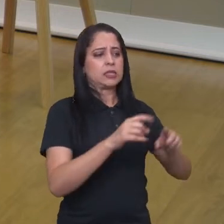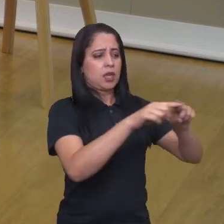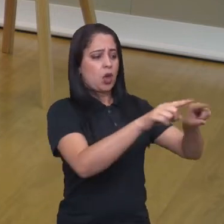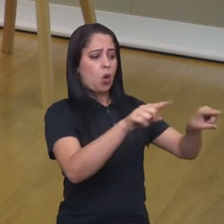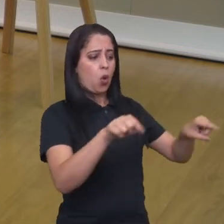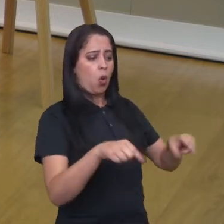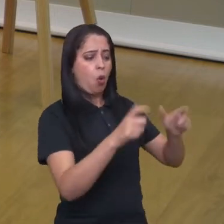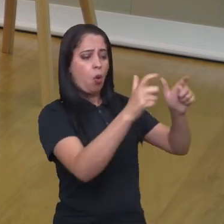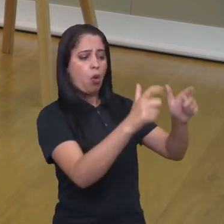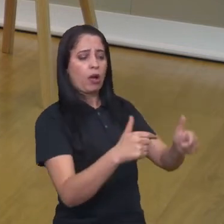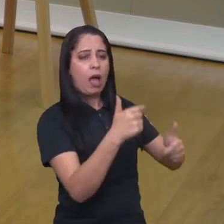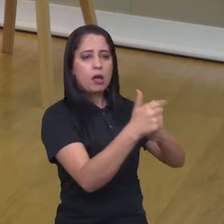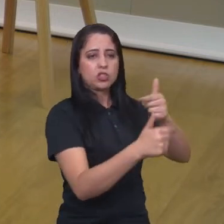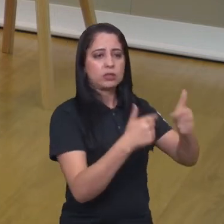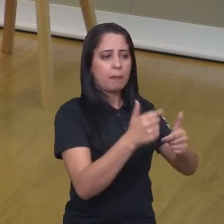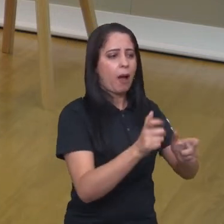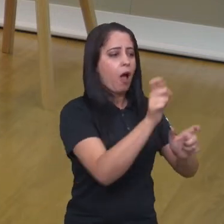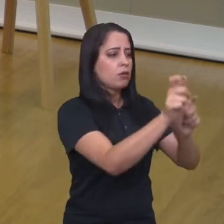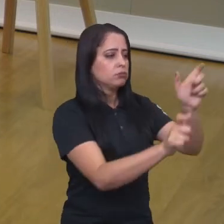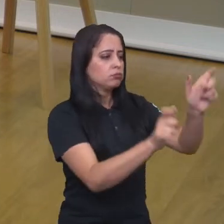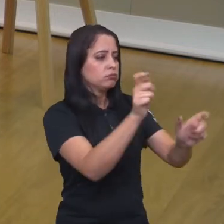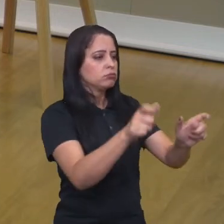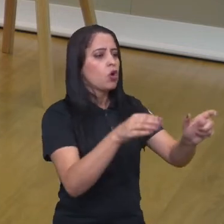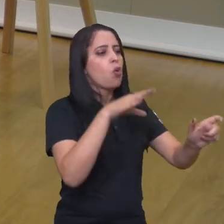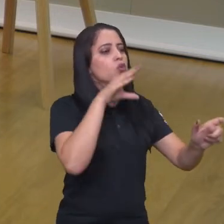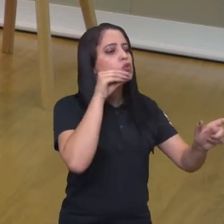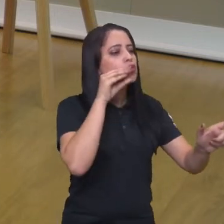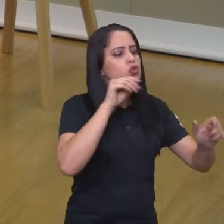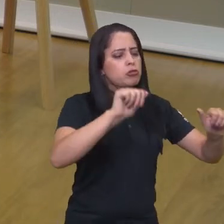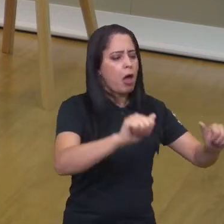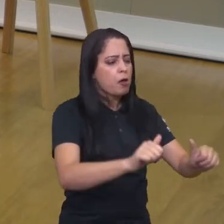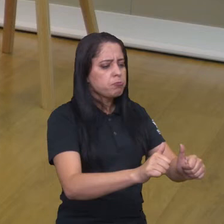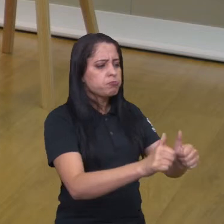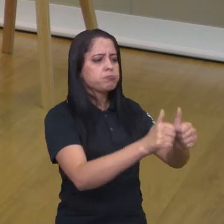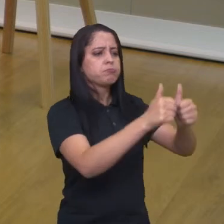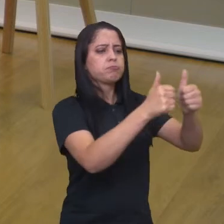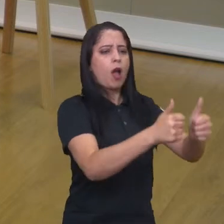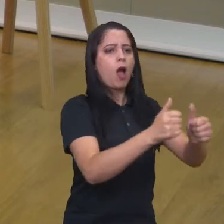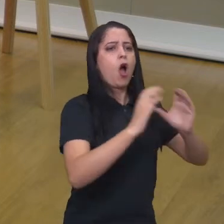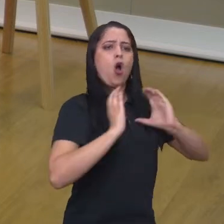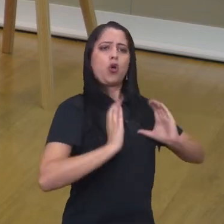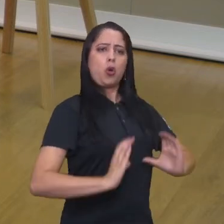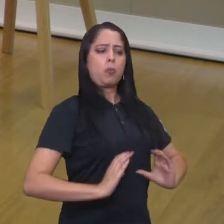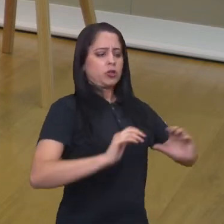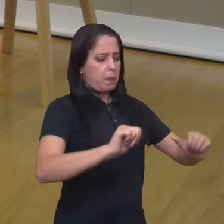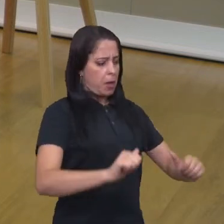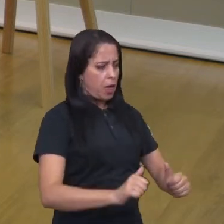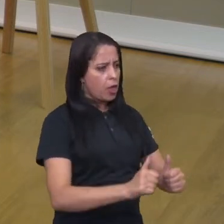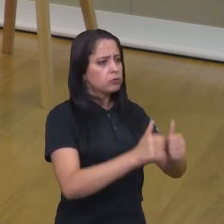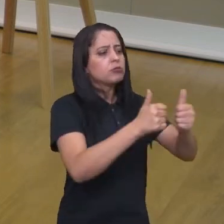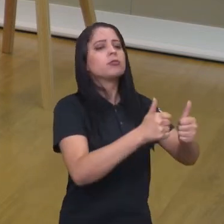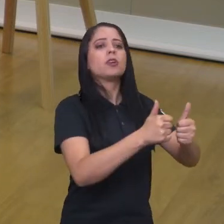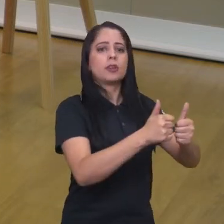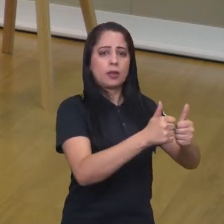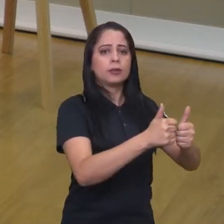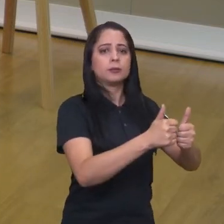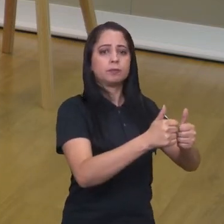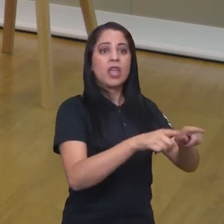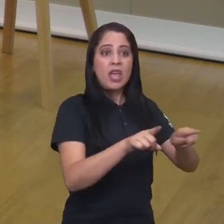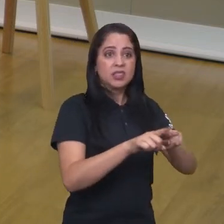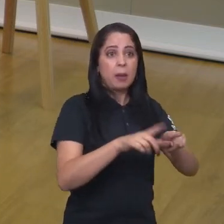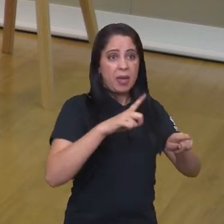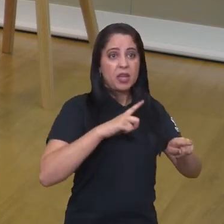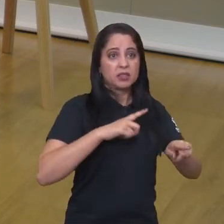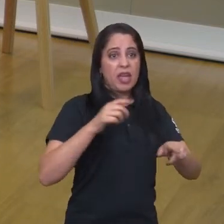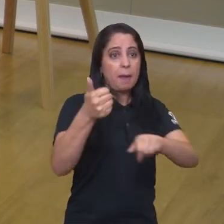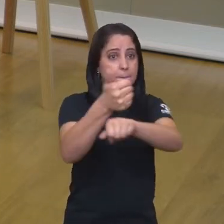flui melhor, a empresa acaba produzindo mais quando ela tem funcionários, assim, com a inteligência emocional desenvolvida. Eles têm contratado,